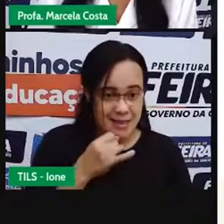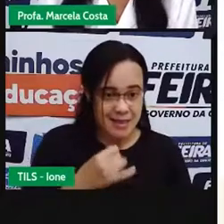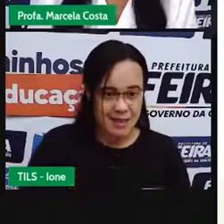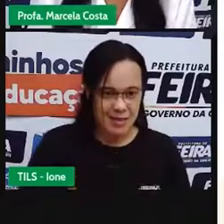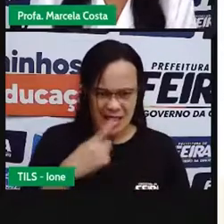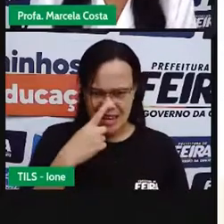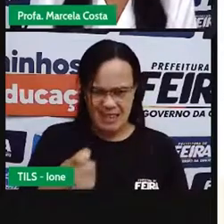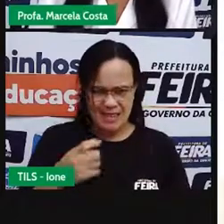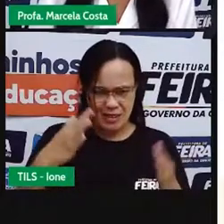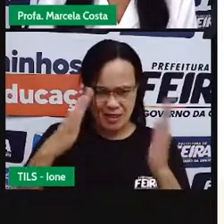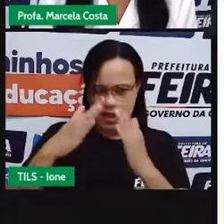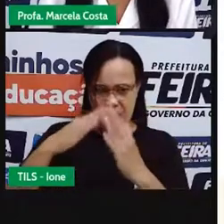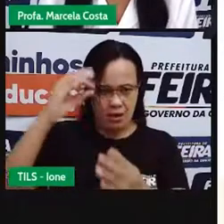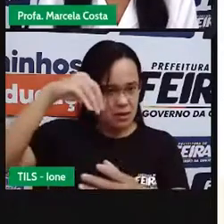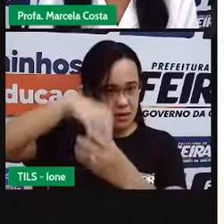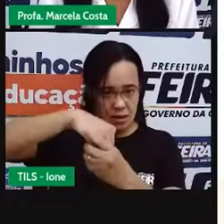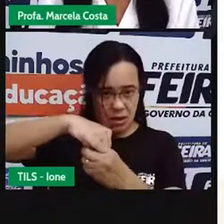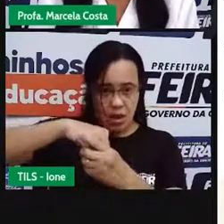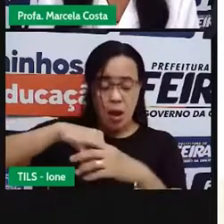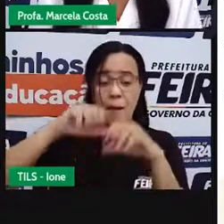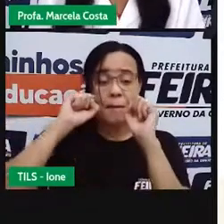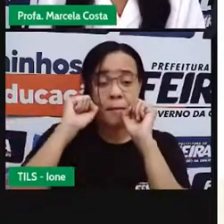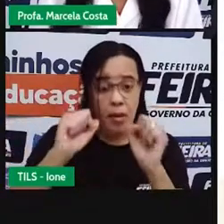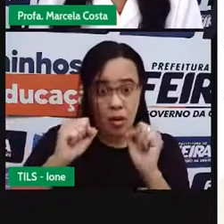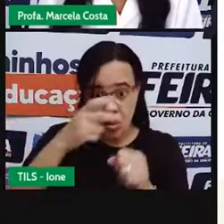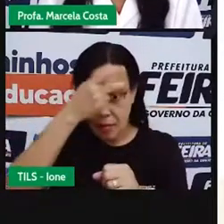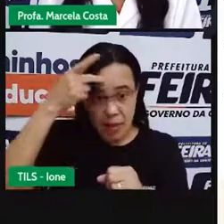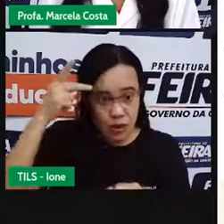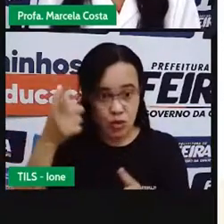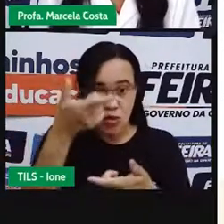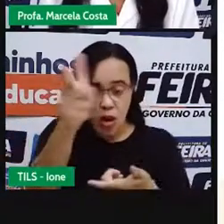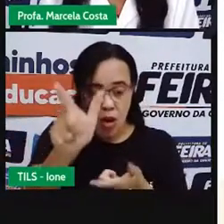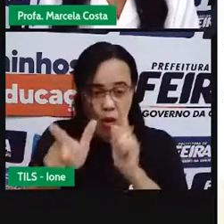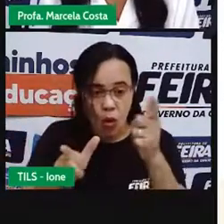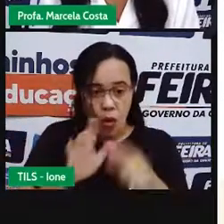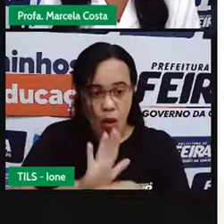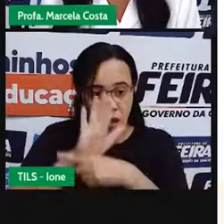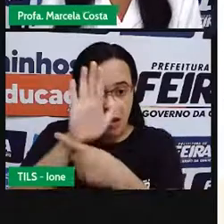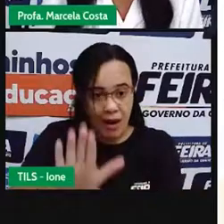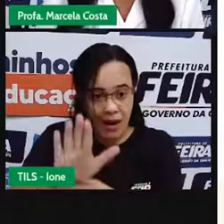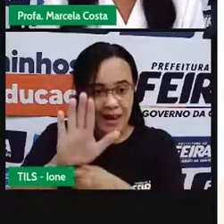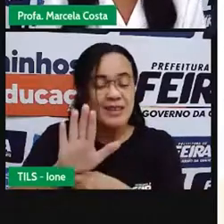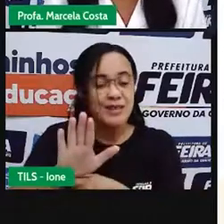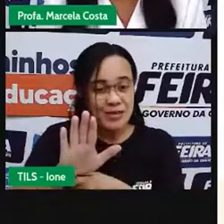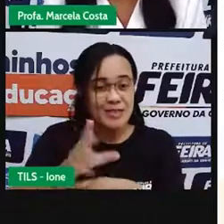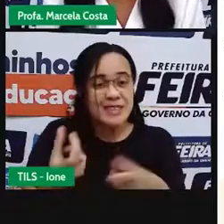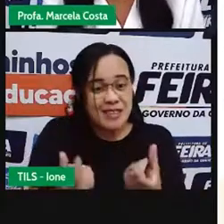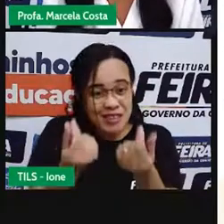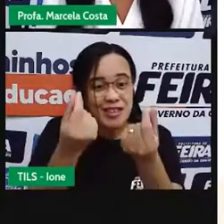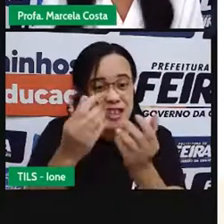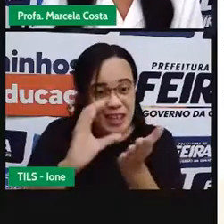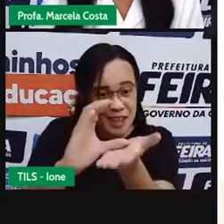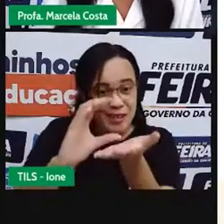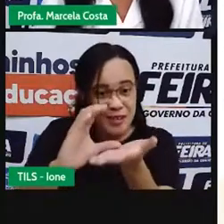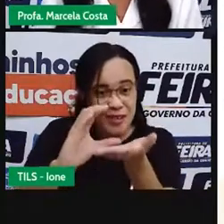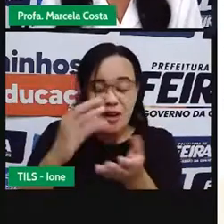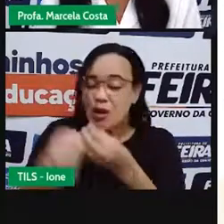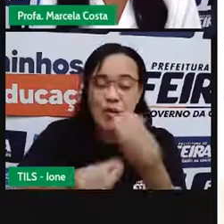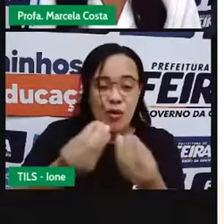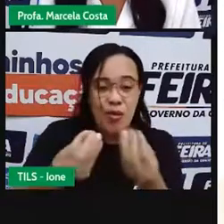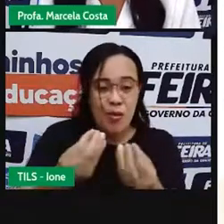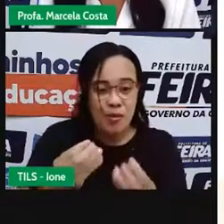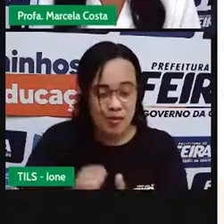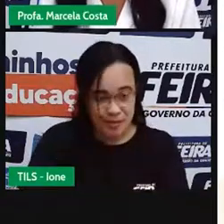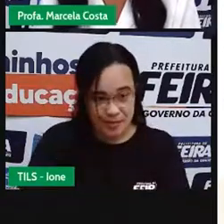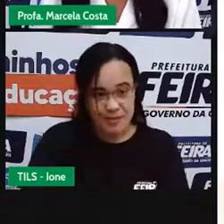pode gerar renda, pode gerar trabalho para pessoas como recicladores, catadores, coletores